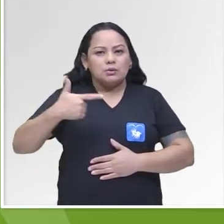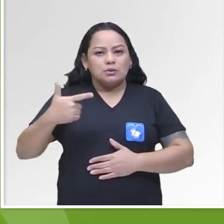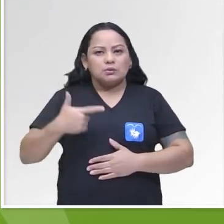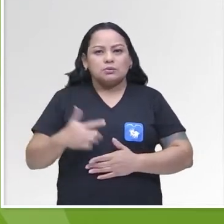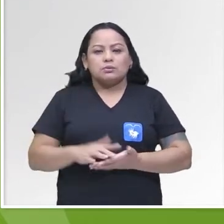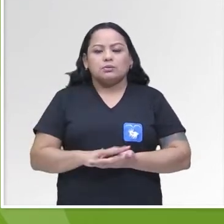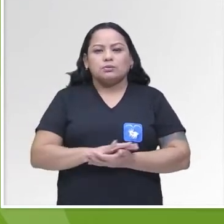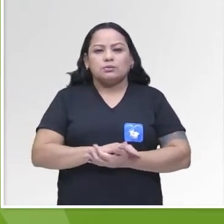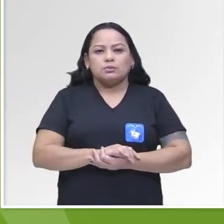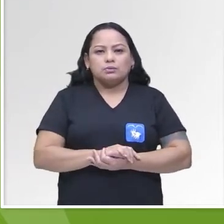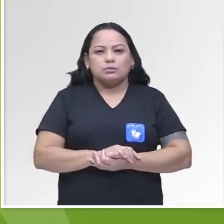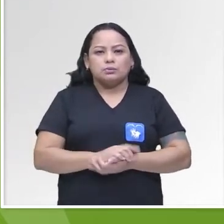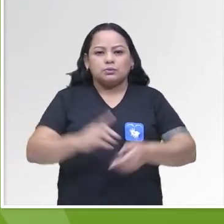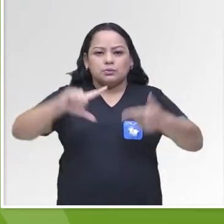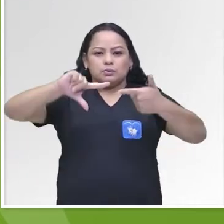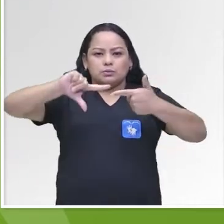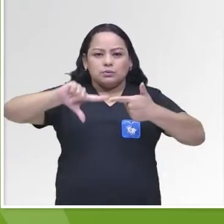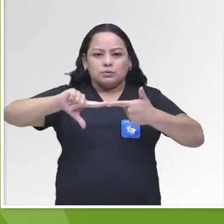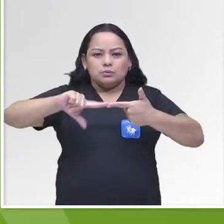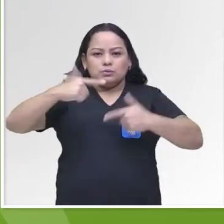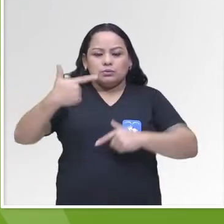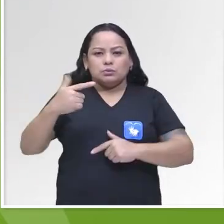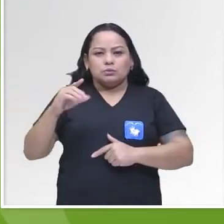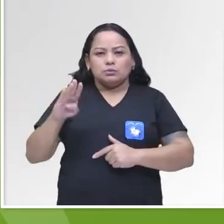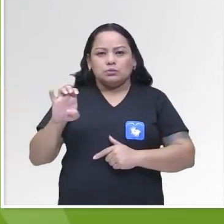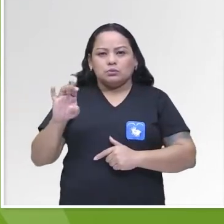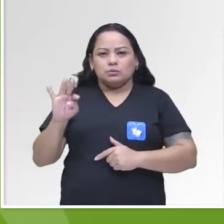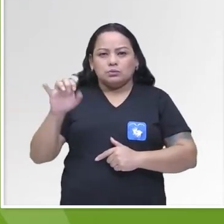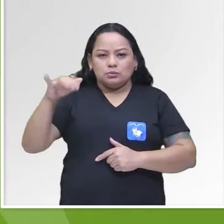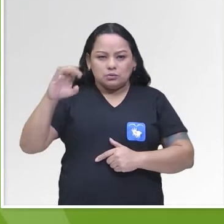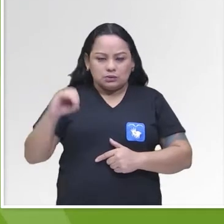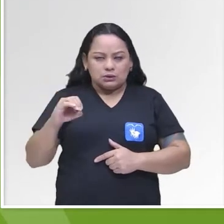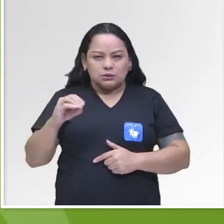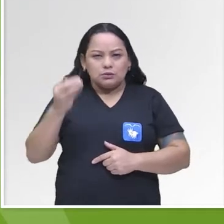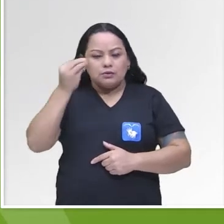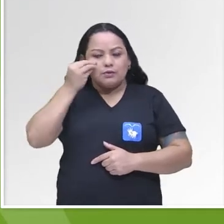Observem que no composto 1 nós temos